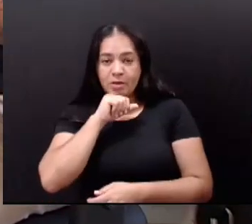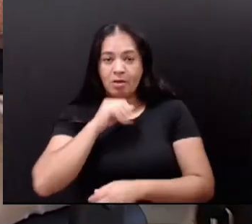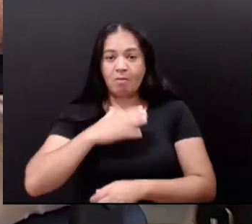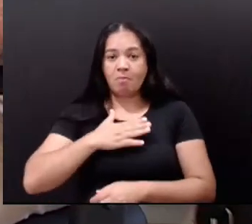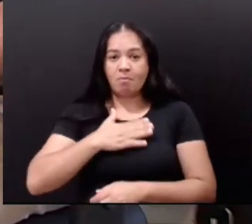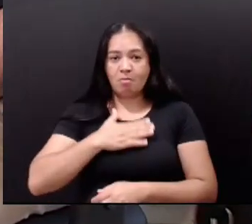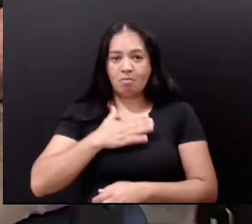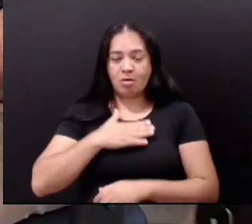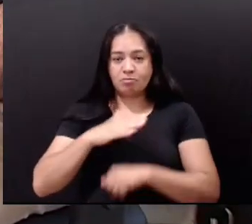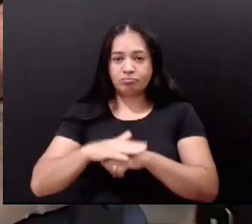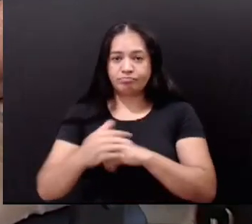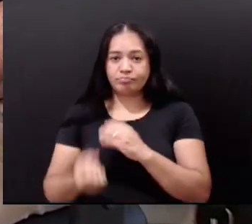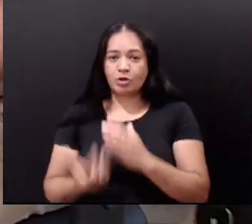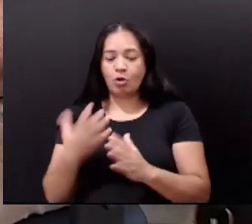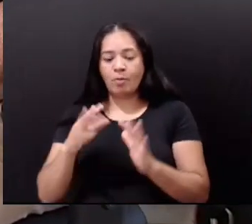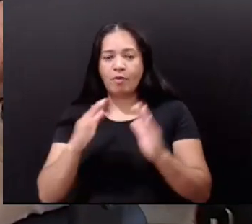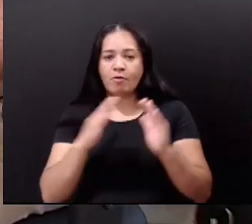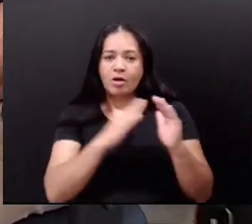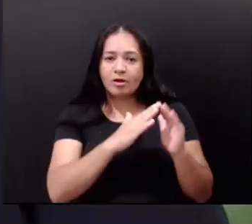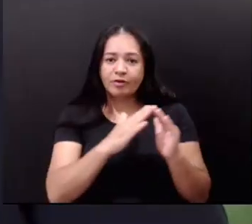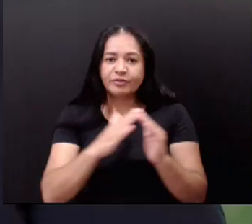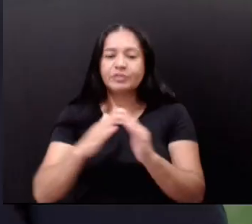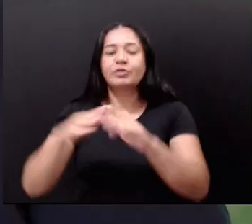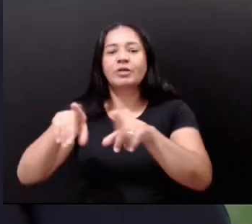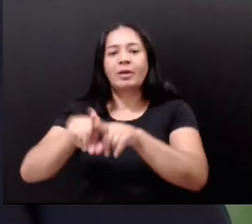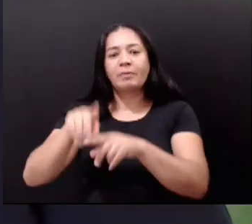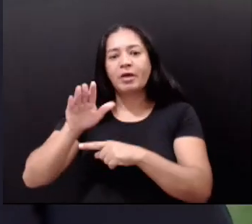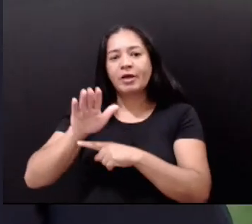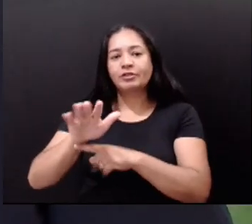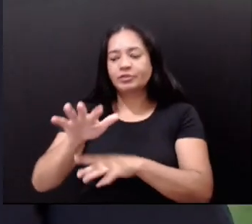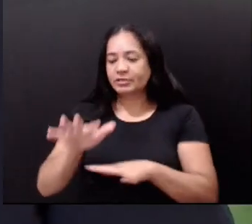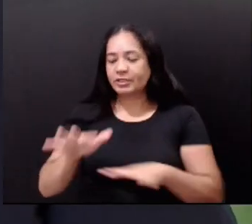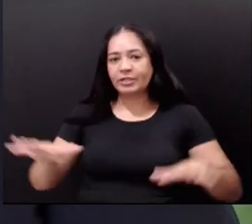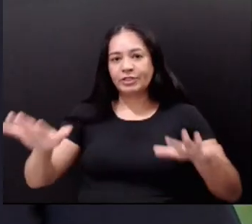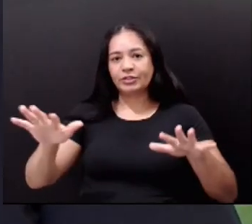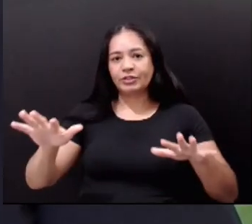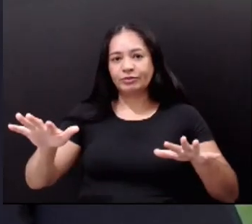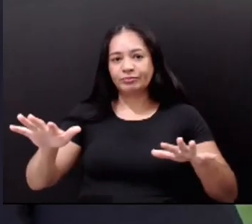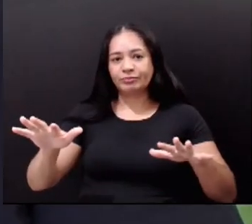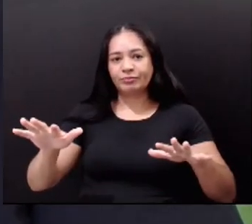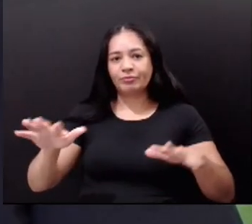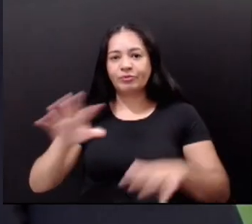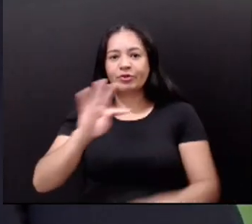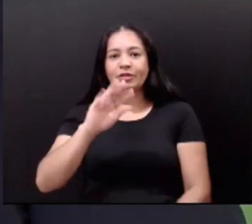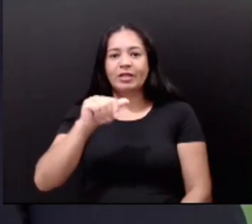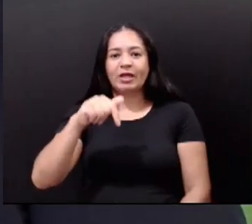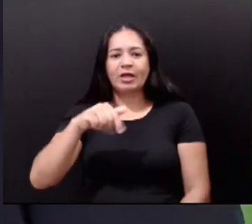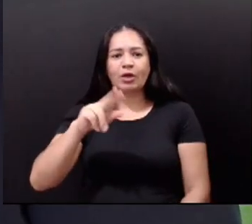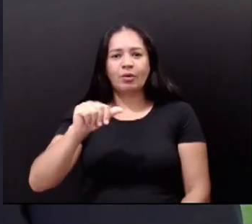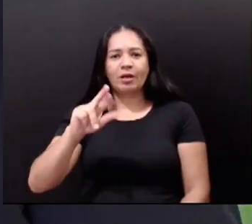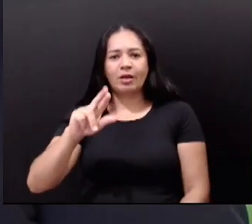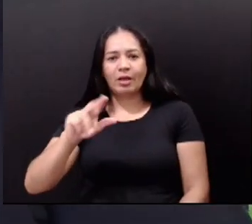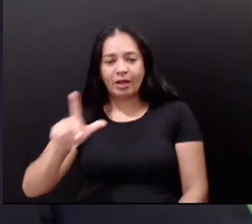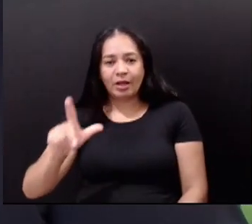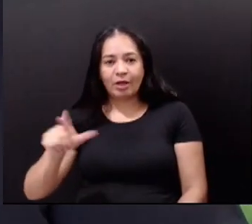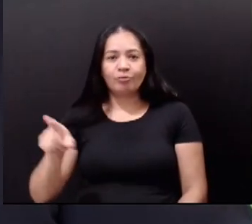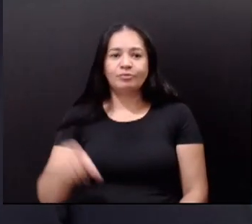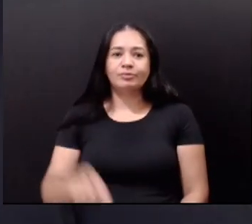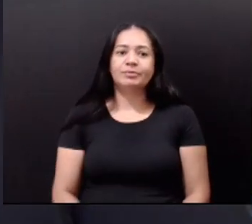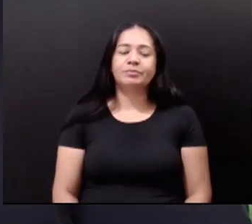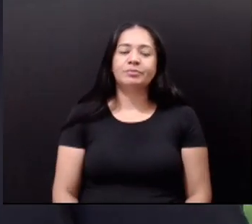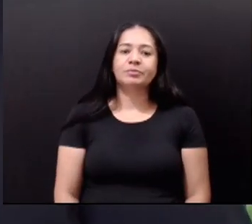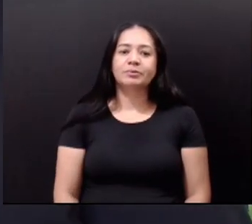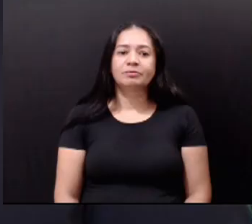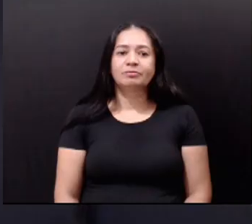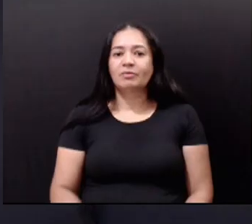e vizinhos, pessoal que colaborava ali na região do Taquaral, no bairro Taquaral, Campinas, e eles, para a